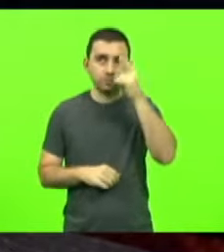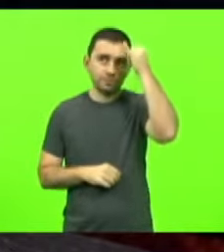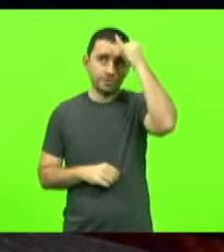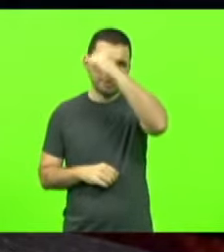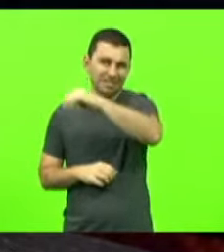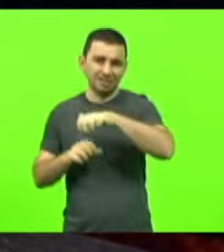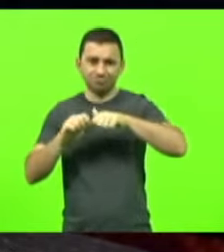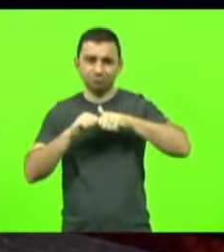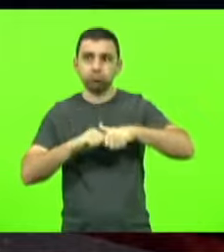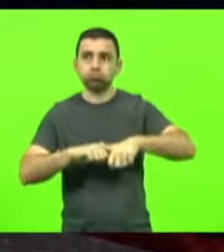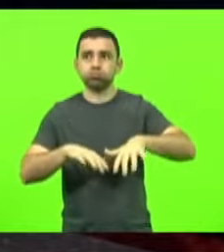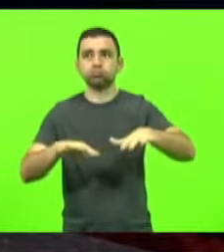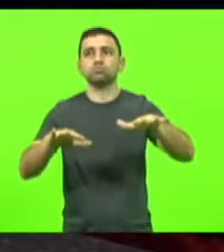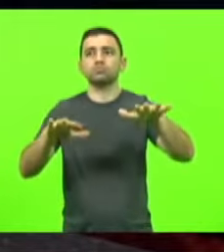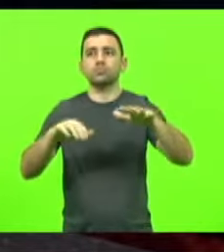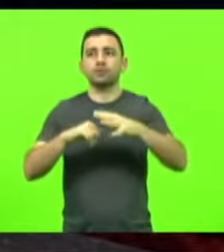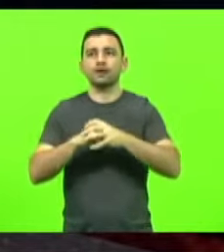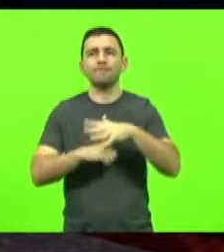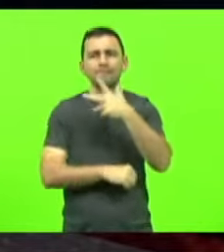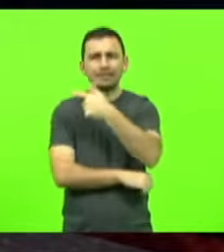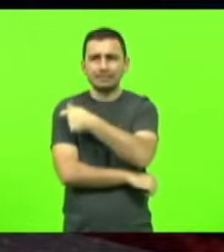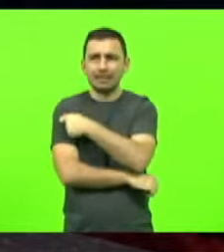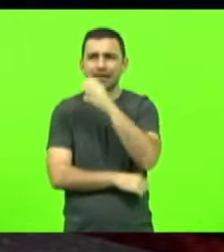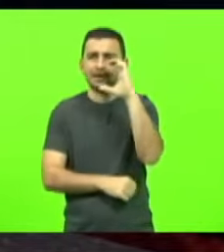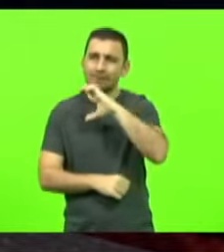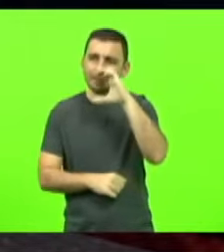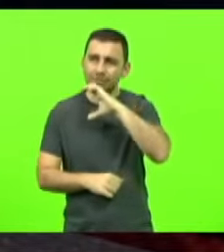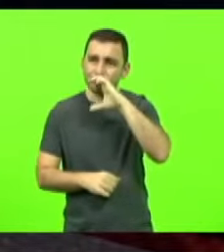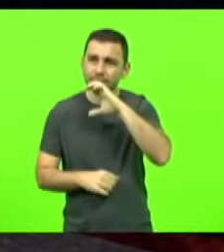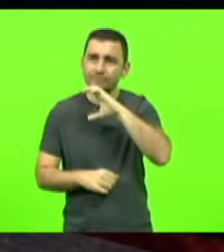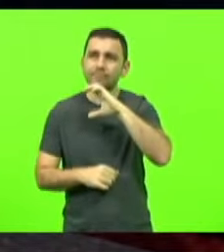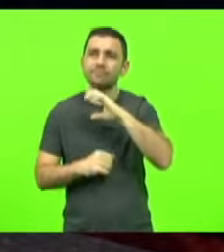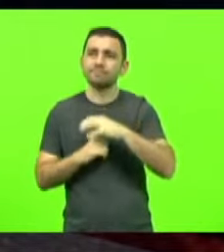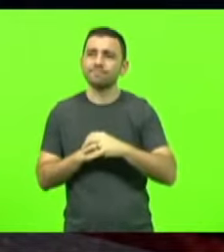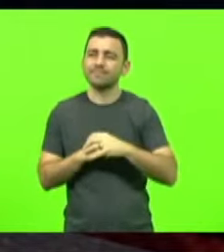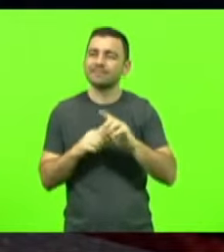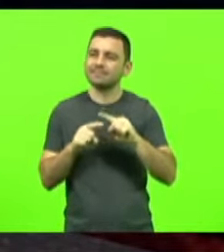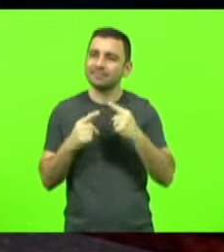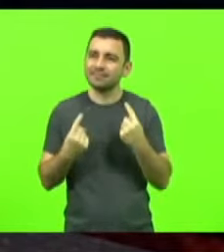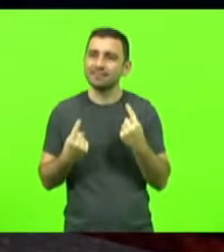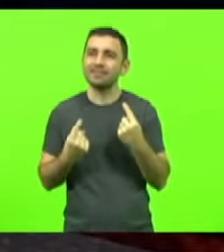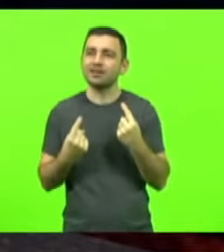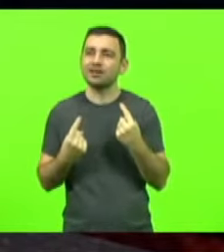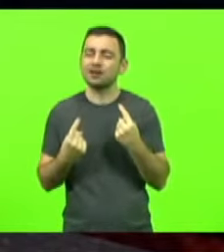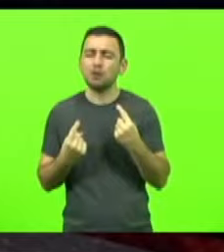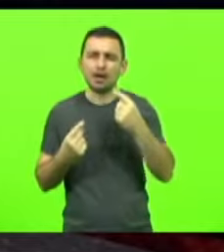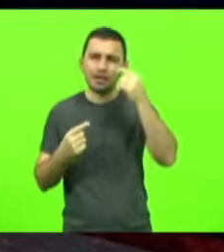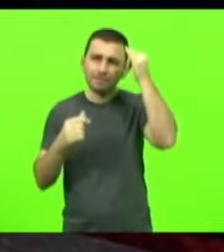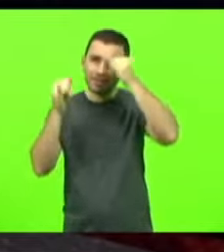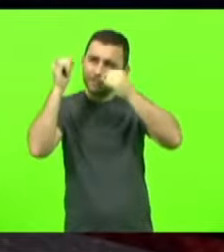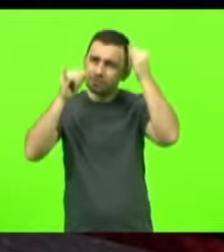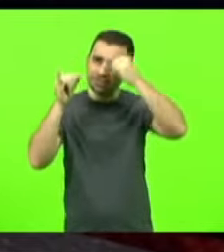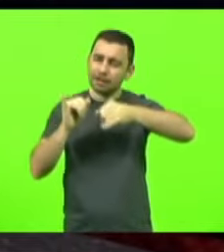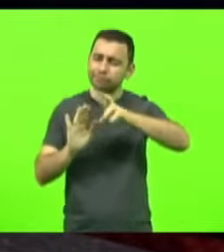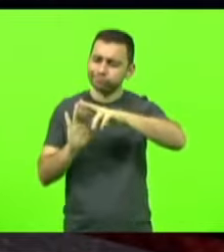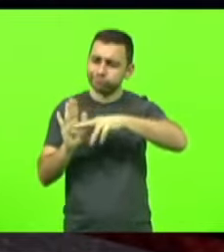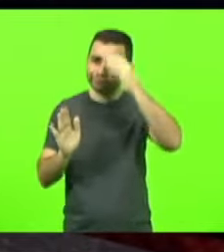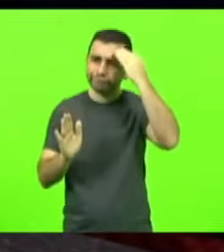pandemia. Vacinar, agilizar, enfim, tomar todas as precauções